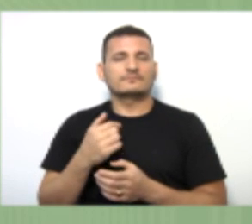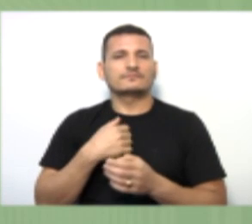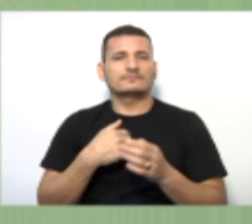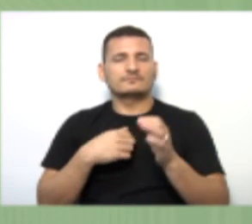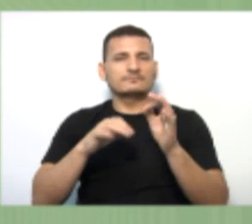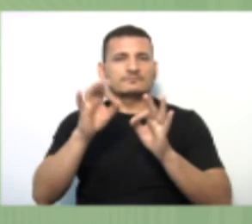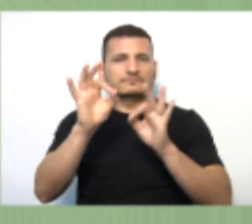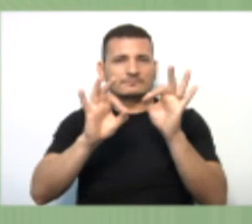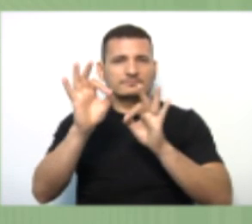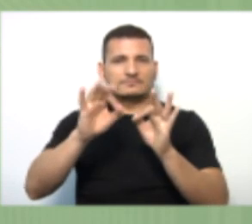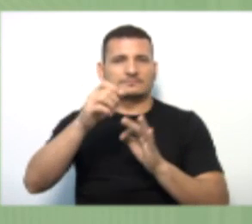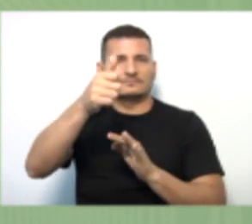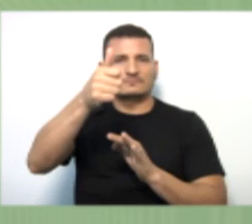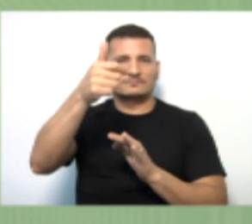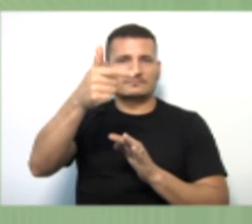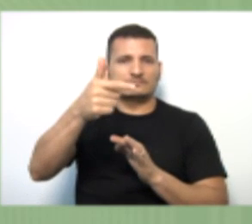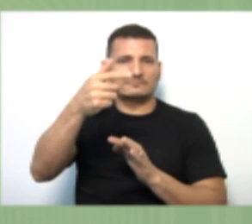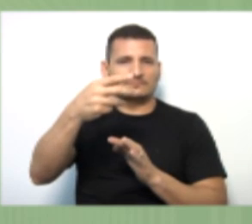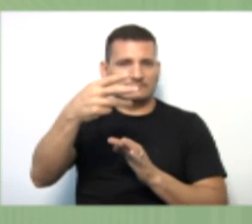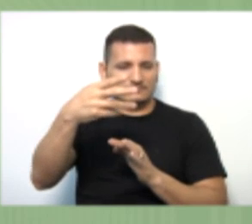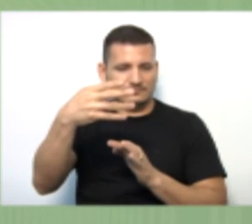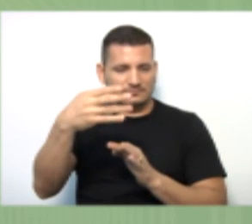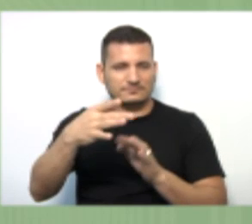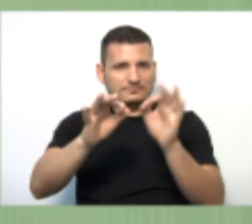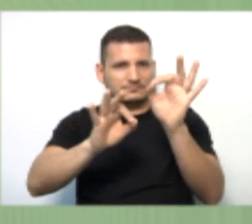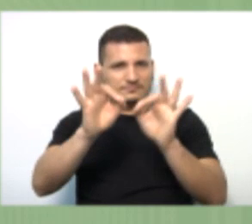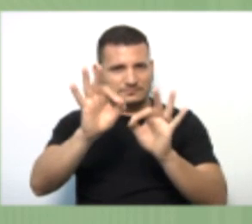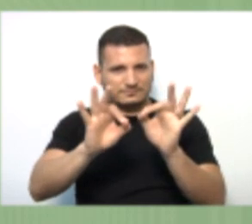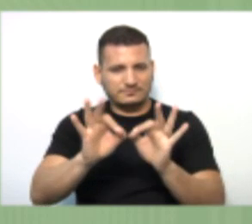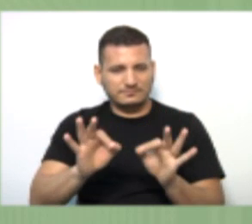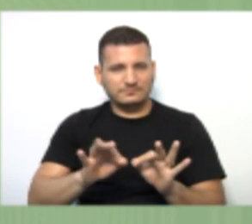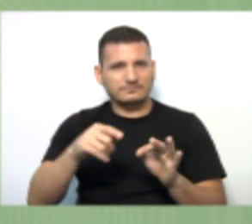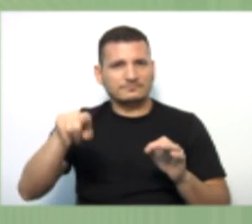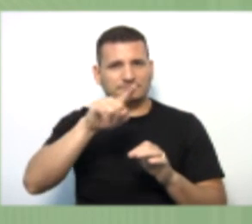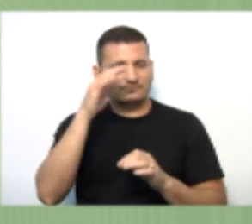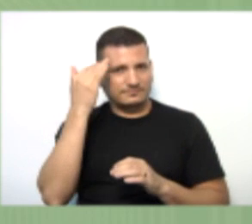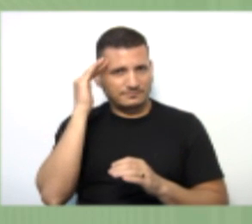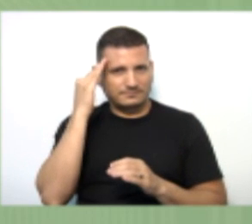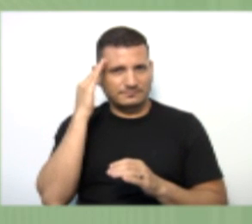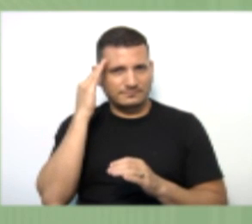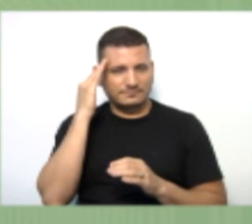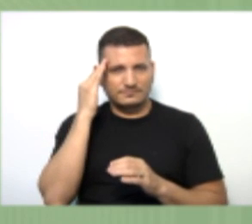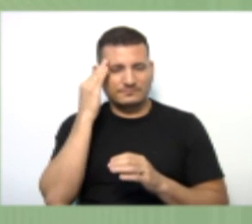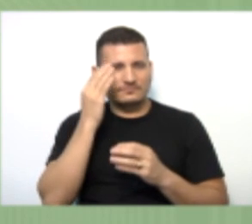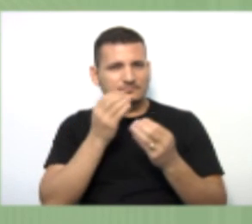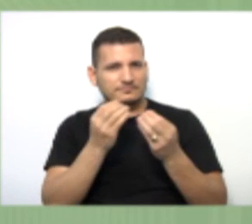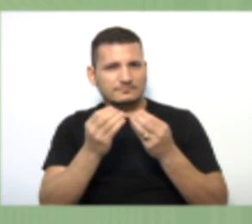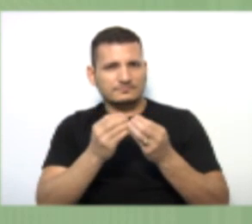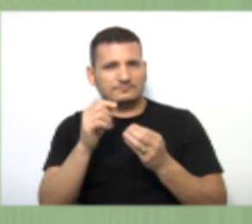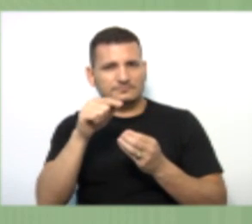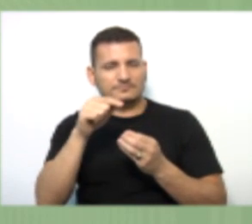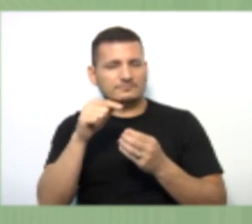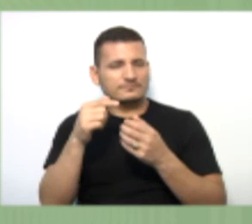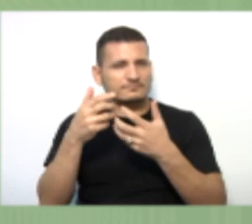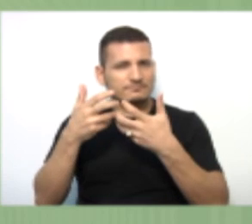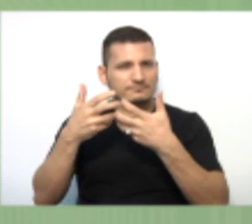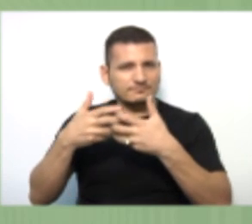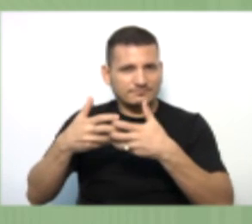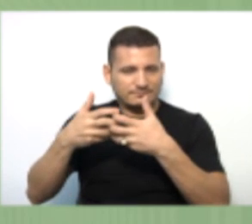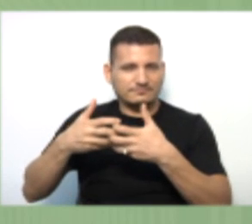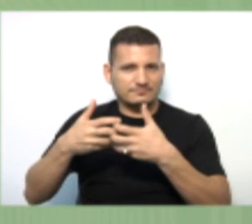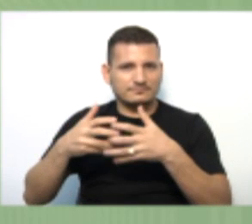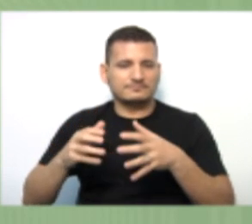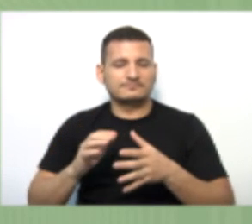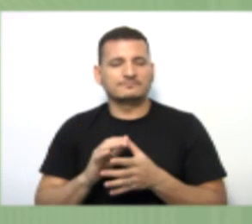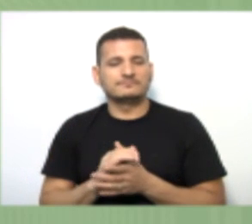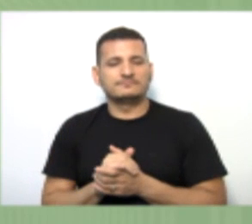aqui essas ações, tá? Coloquei em ordem para que vocês possam entender um pouquinho essa questão de pensamento automático e de lógica no dia